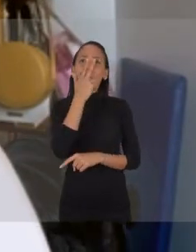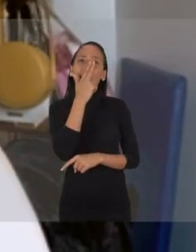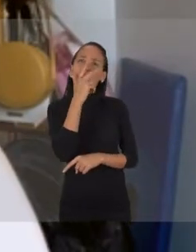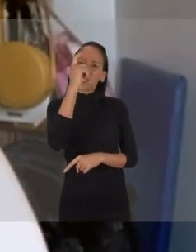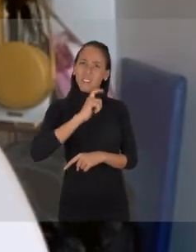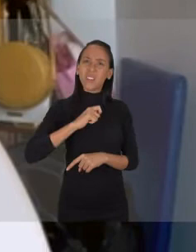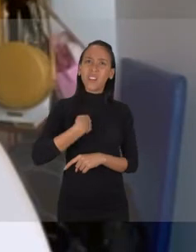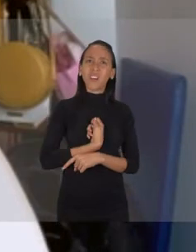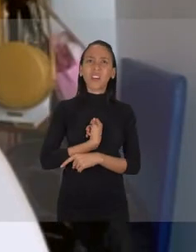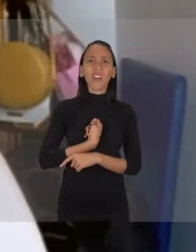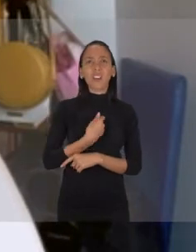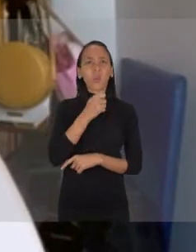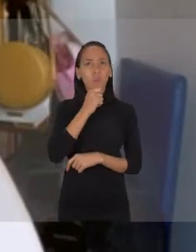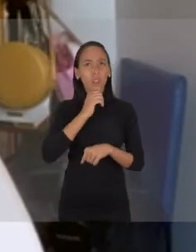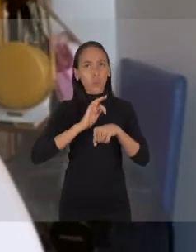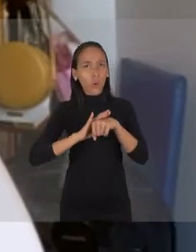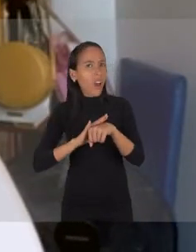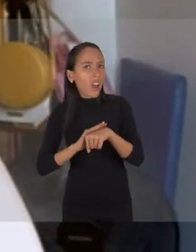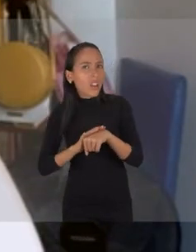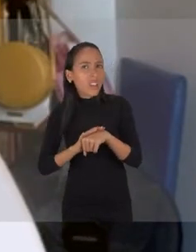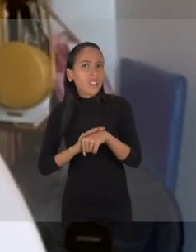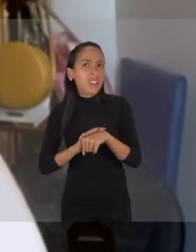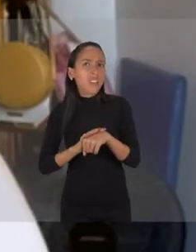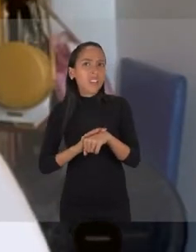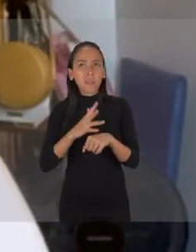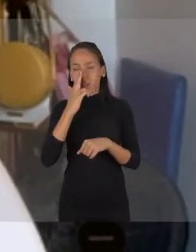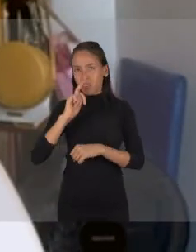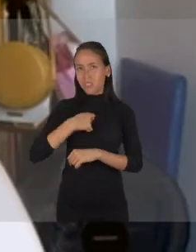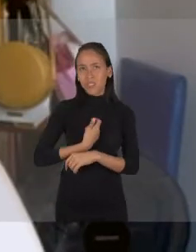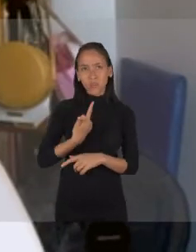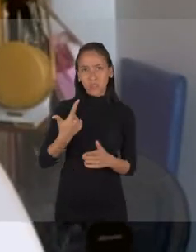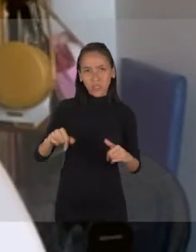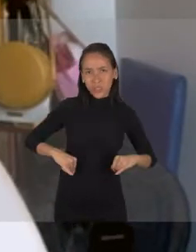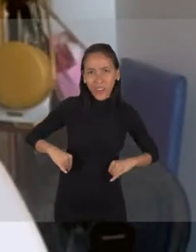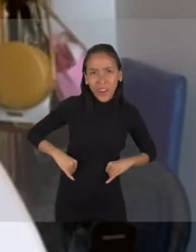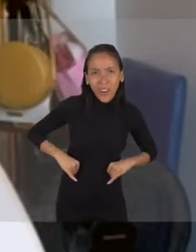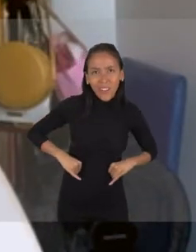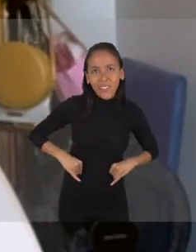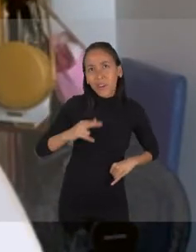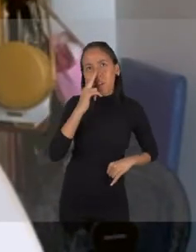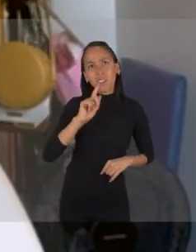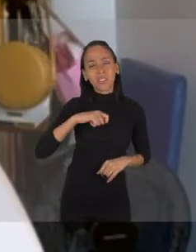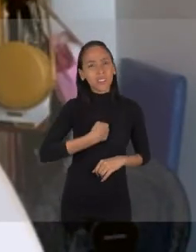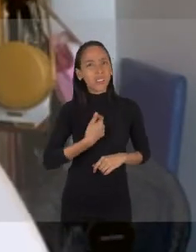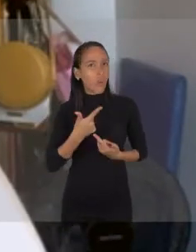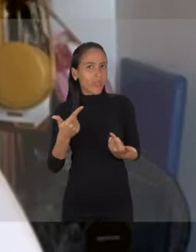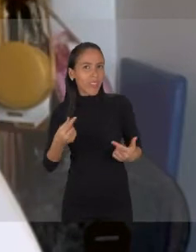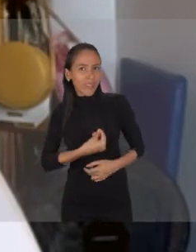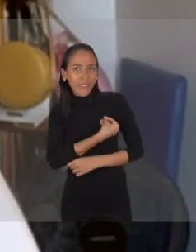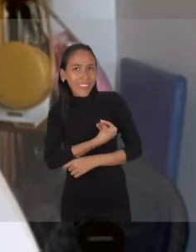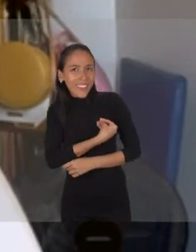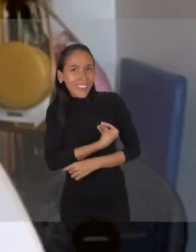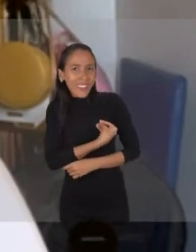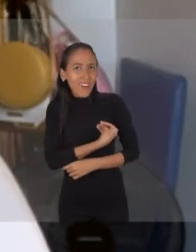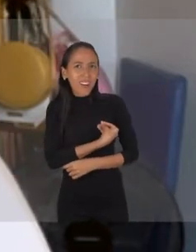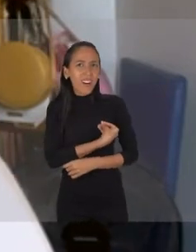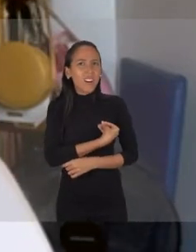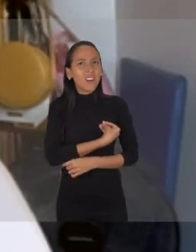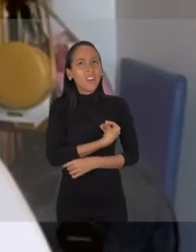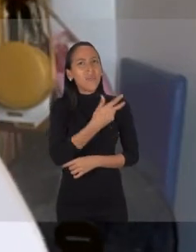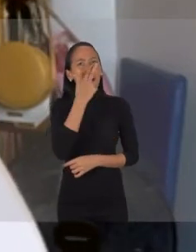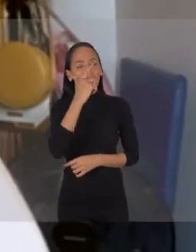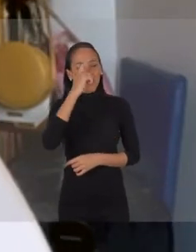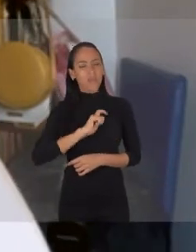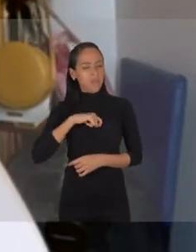como se a gente não adoecesse, como se a gente não sofresse, sabe? Como se a gente não tivesse uma vida. Fica parecendo que